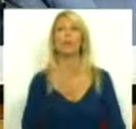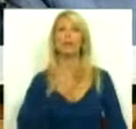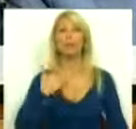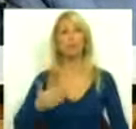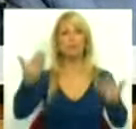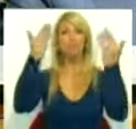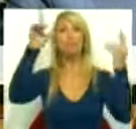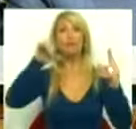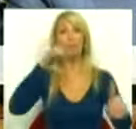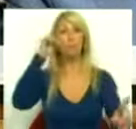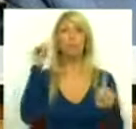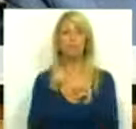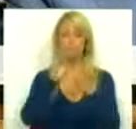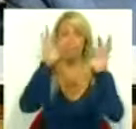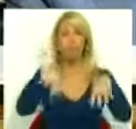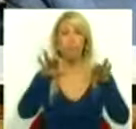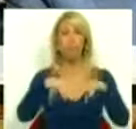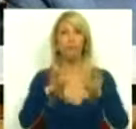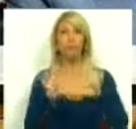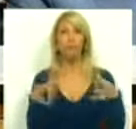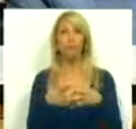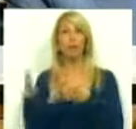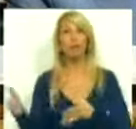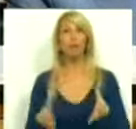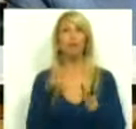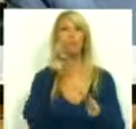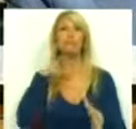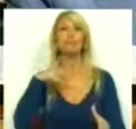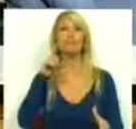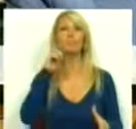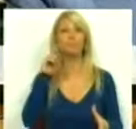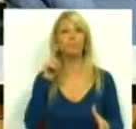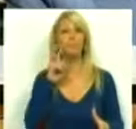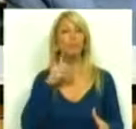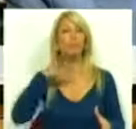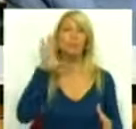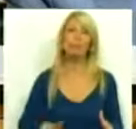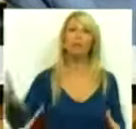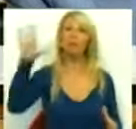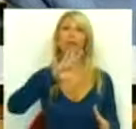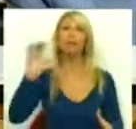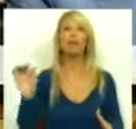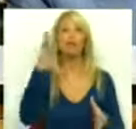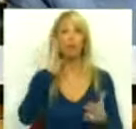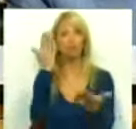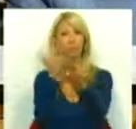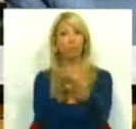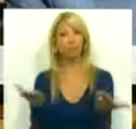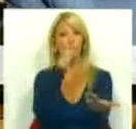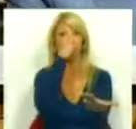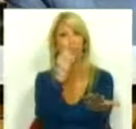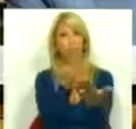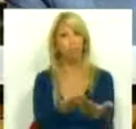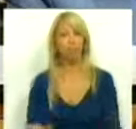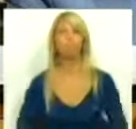a intenção da conclusão do Conceito Estratégico de Segurança e Defesa Nacional e a prioridade que lhe está a ser dada por este